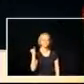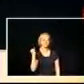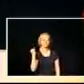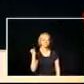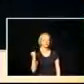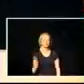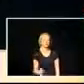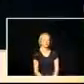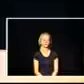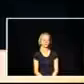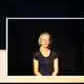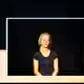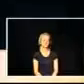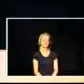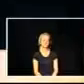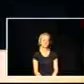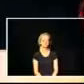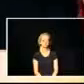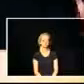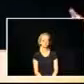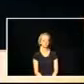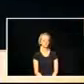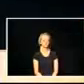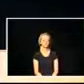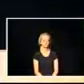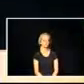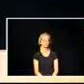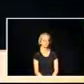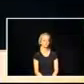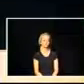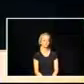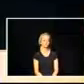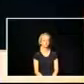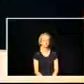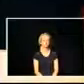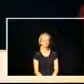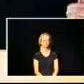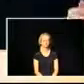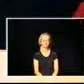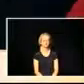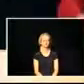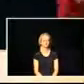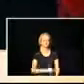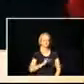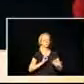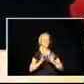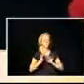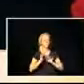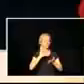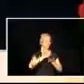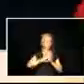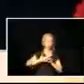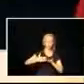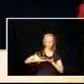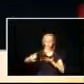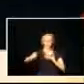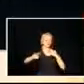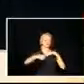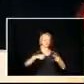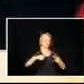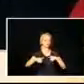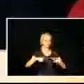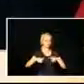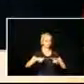fundações, repensarem seus planos de carreira. Não adianta encaminhar projeto